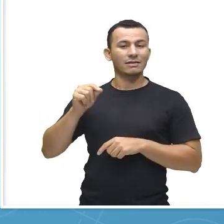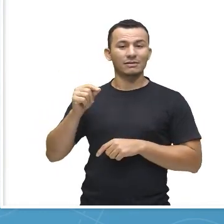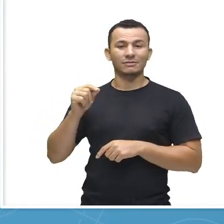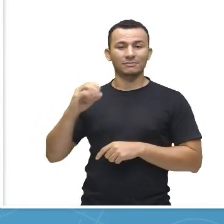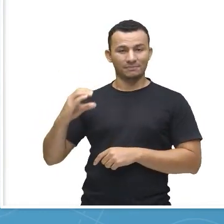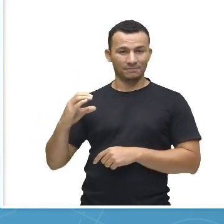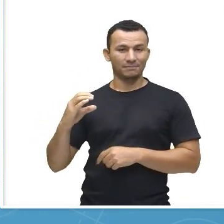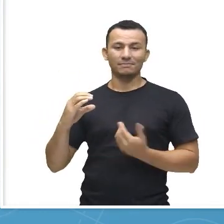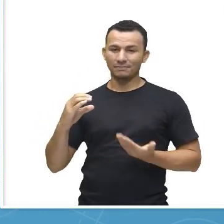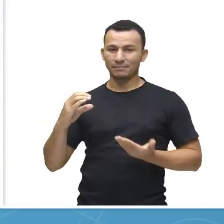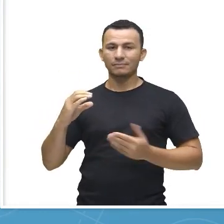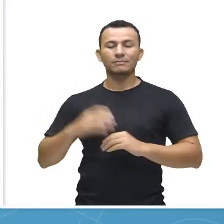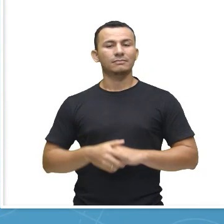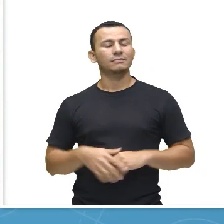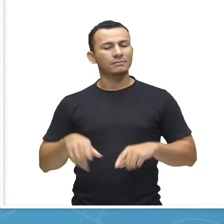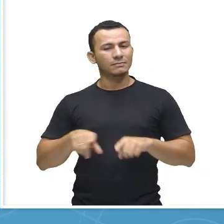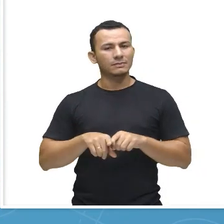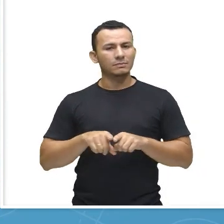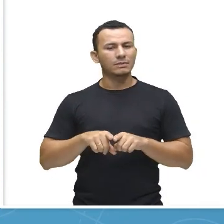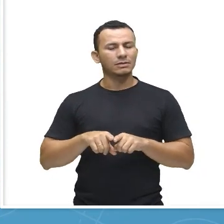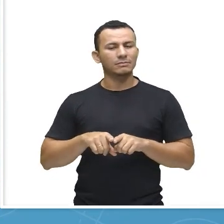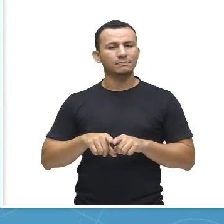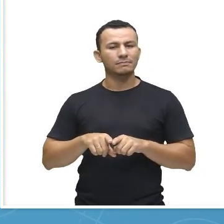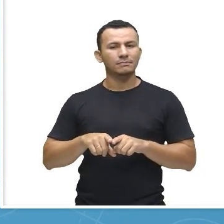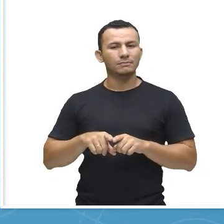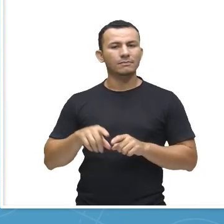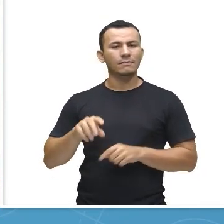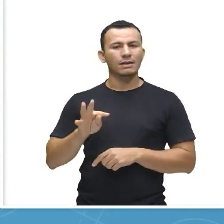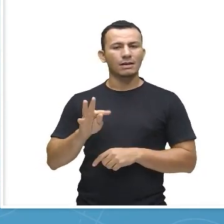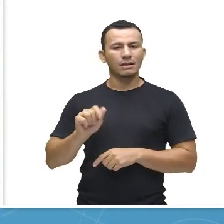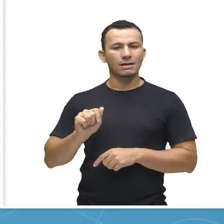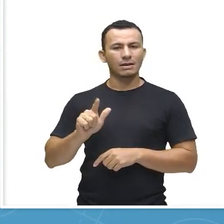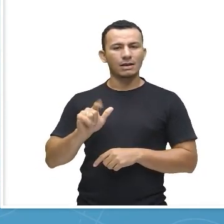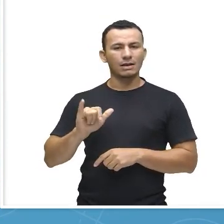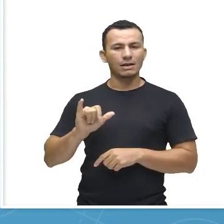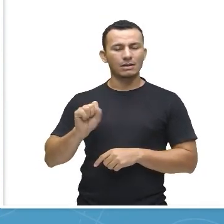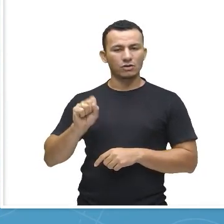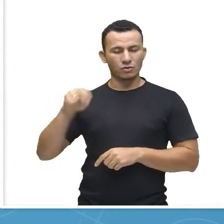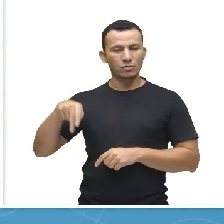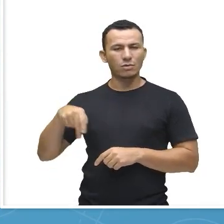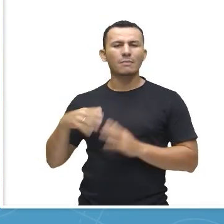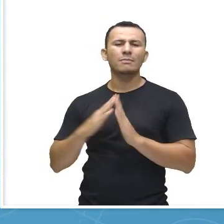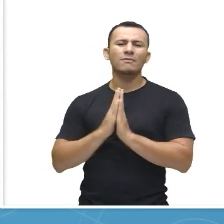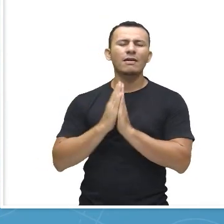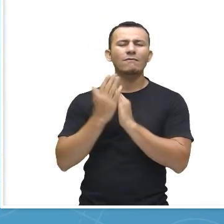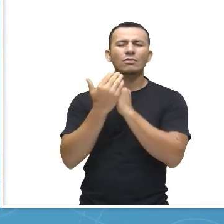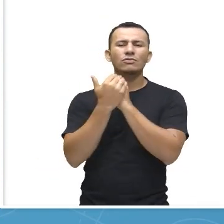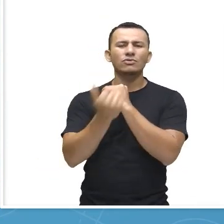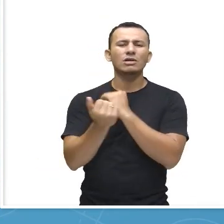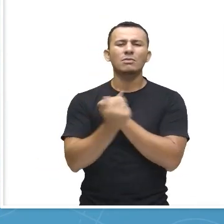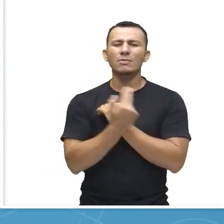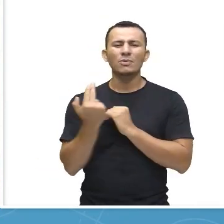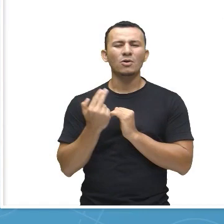Tem um pessoal aqui. O Thaleson, fala meu nome também, por favor. Nunca te pedi